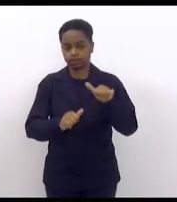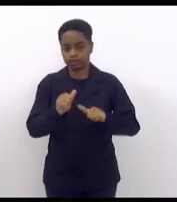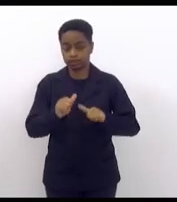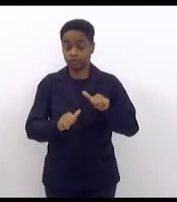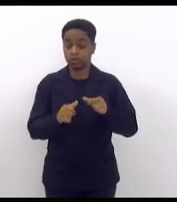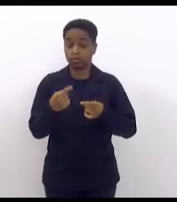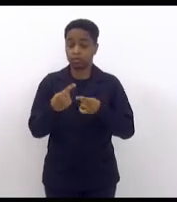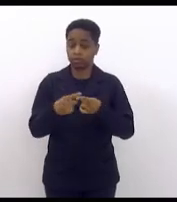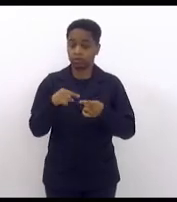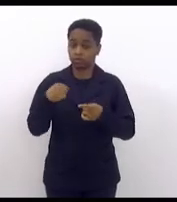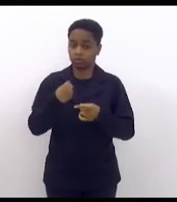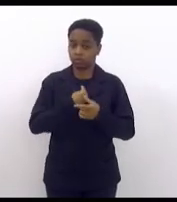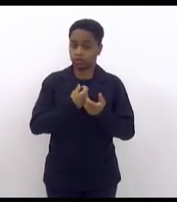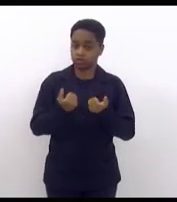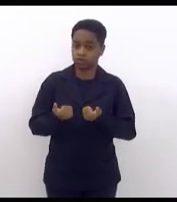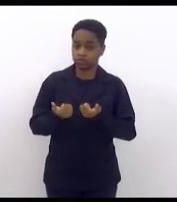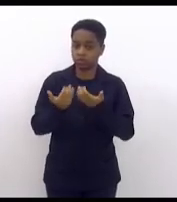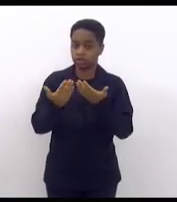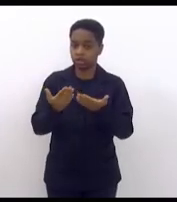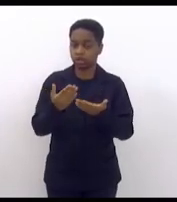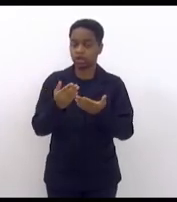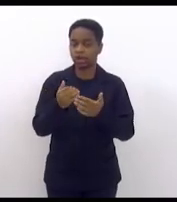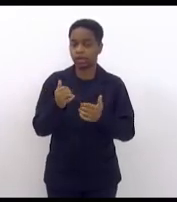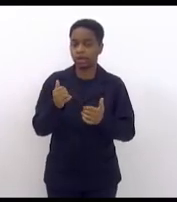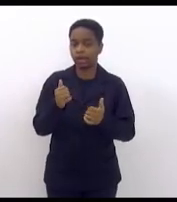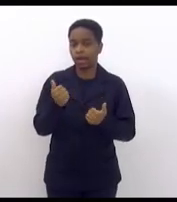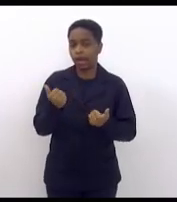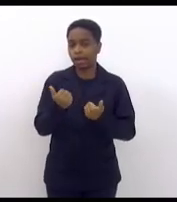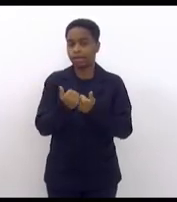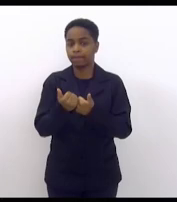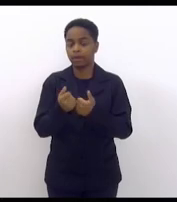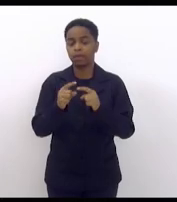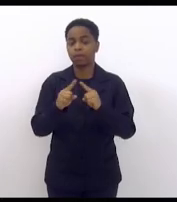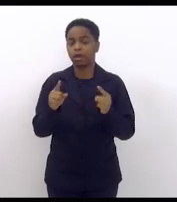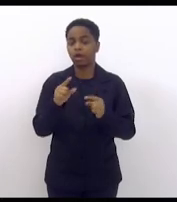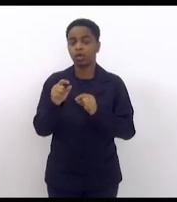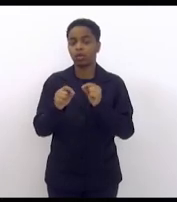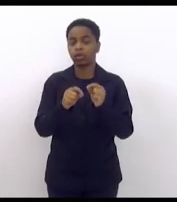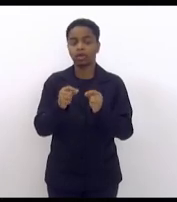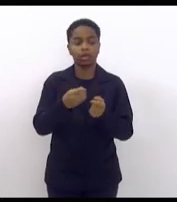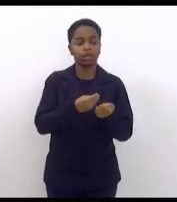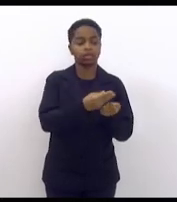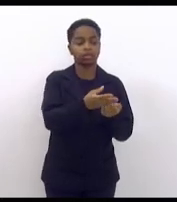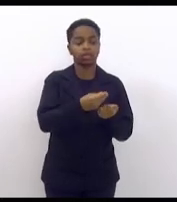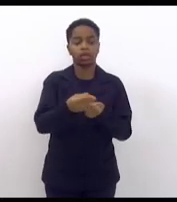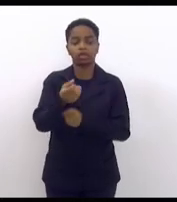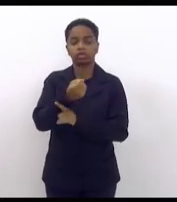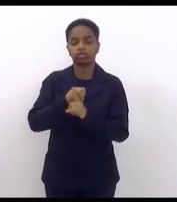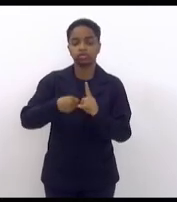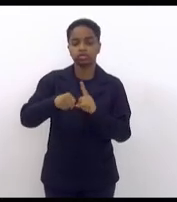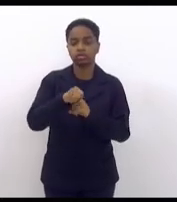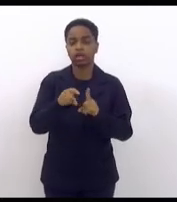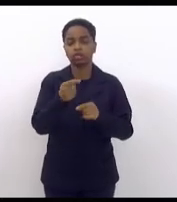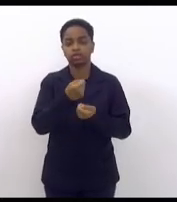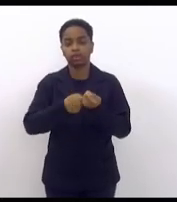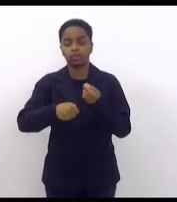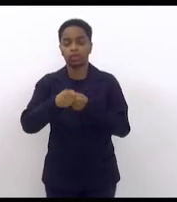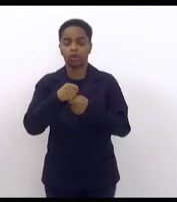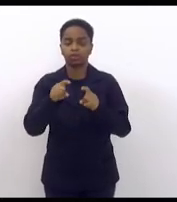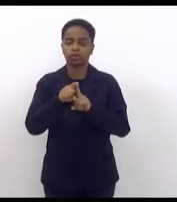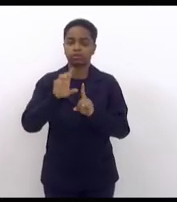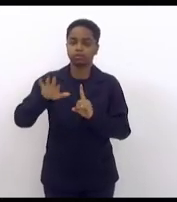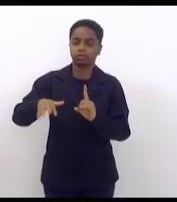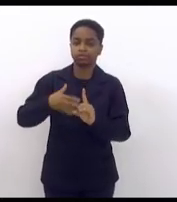estamos dando os benefícios, mas quais são as contrapartidas sociais, econômicas e ambientais